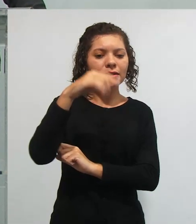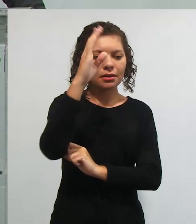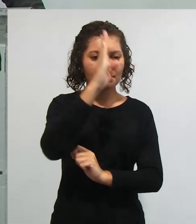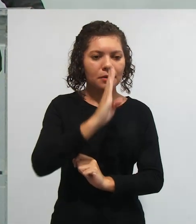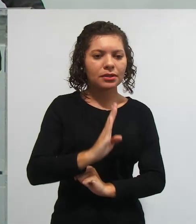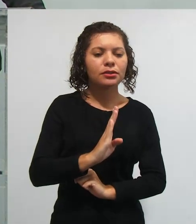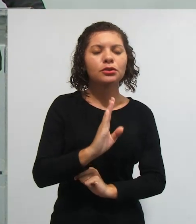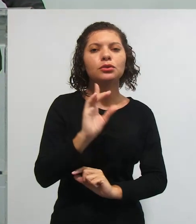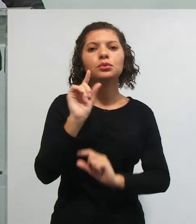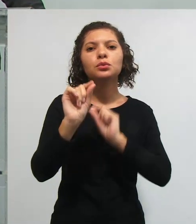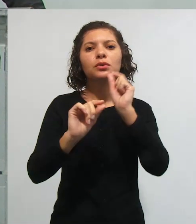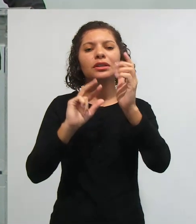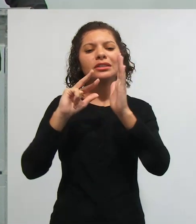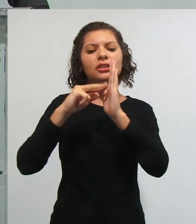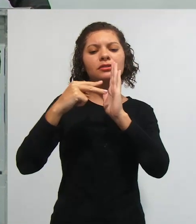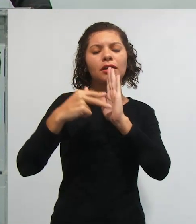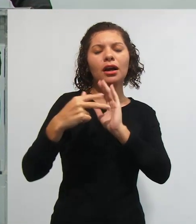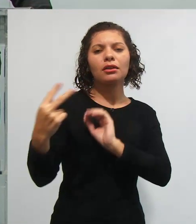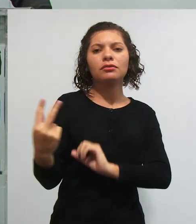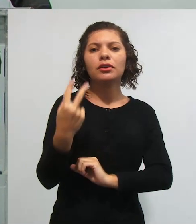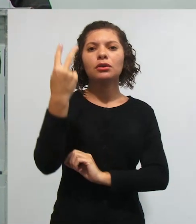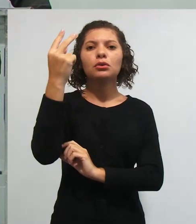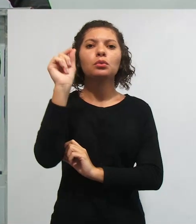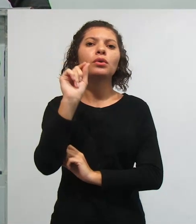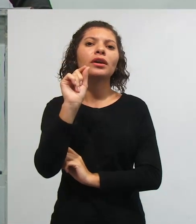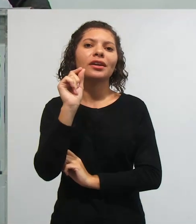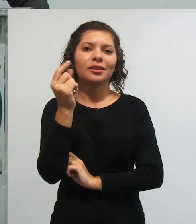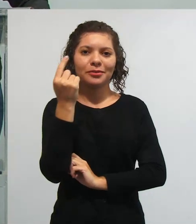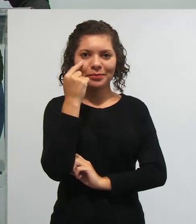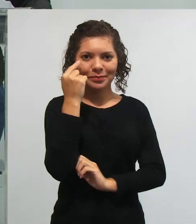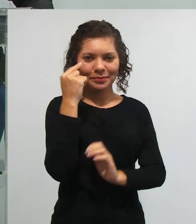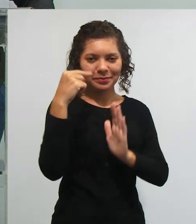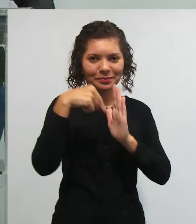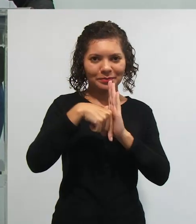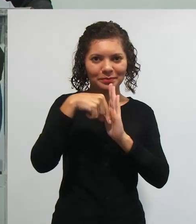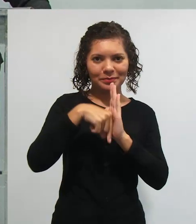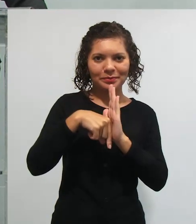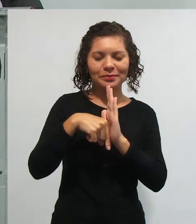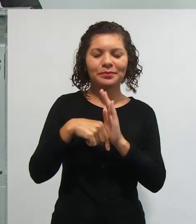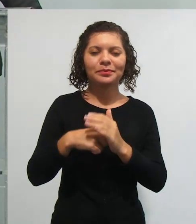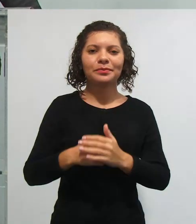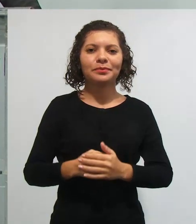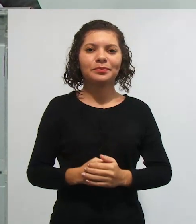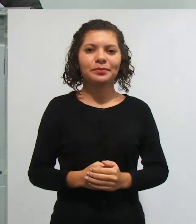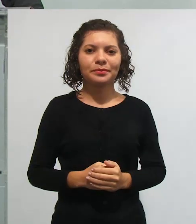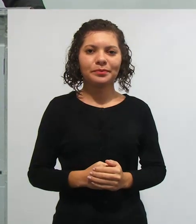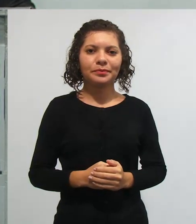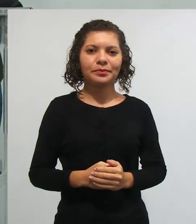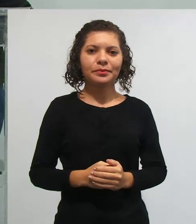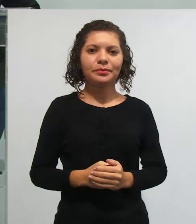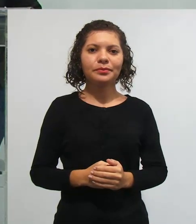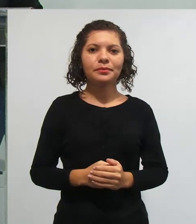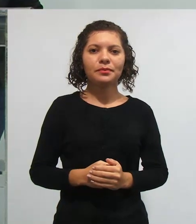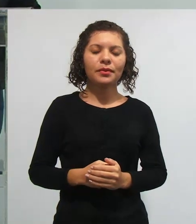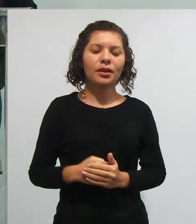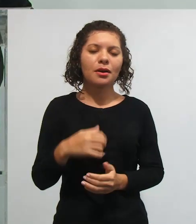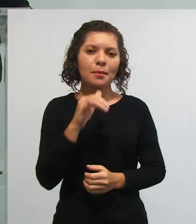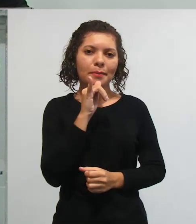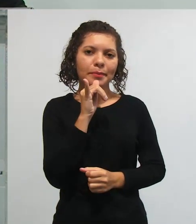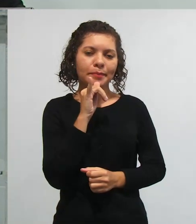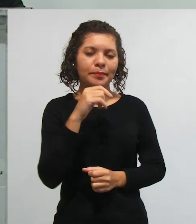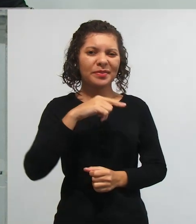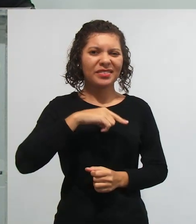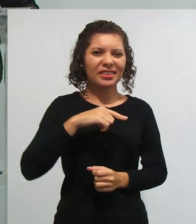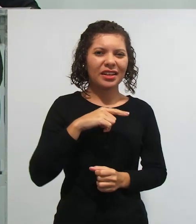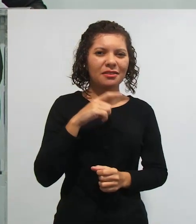Qual o significado disso Qual a valorização disso vamos mais a fundo Vamos pensar que nós temos vários